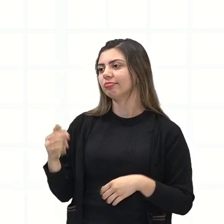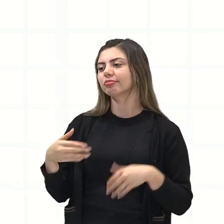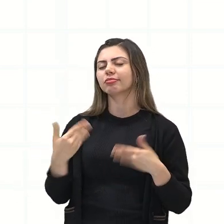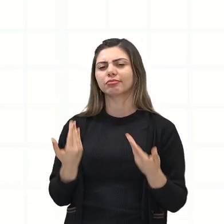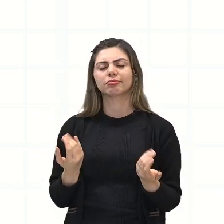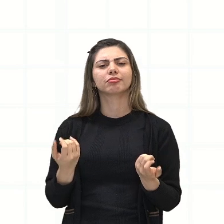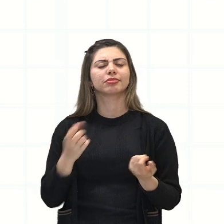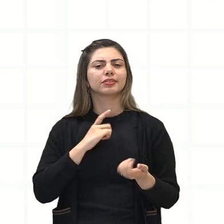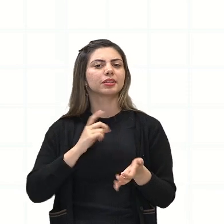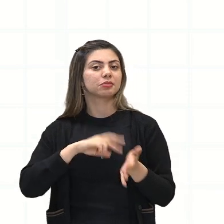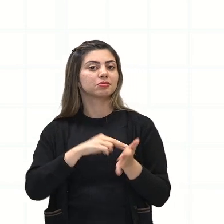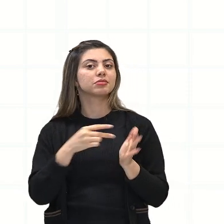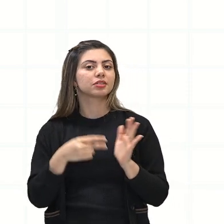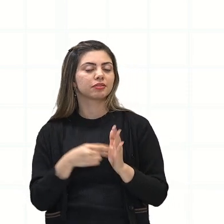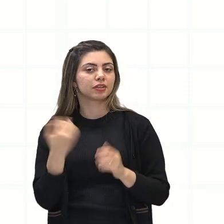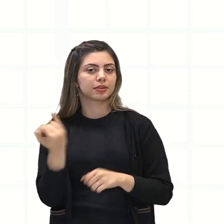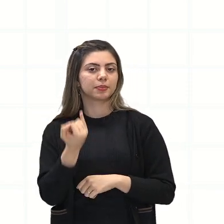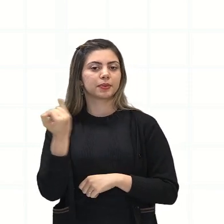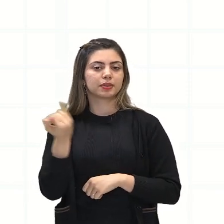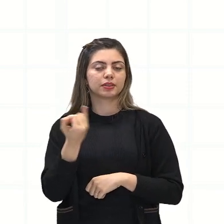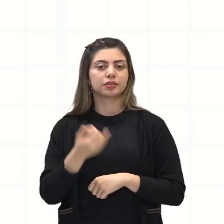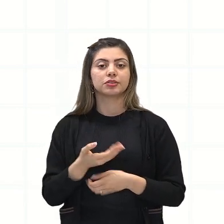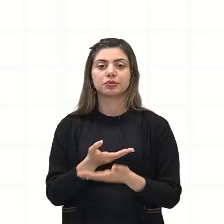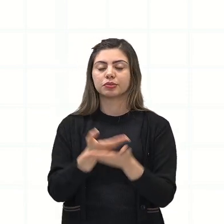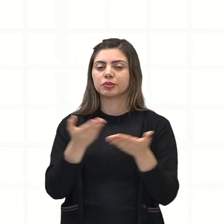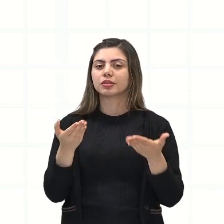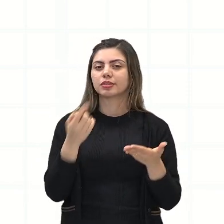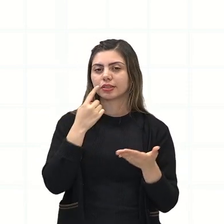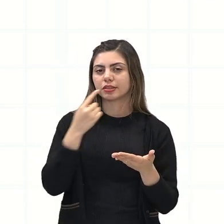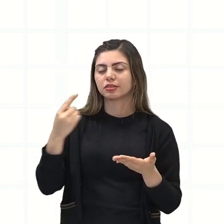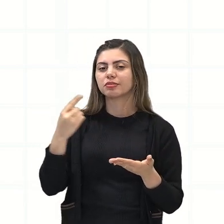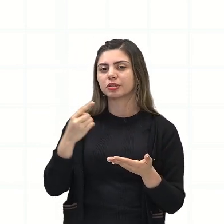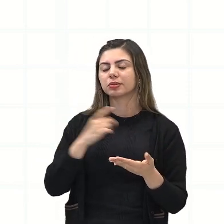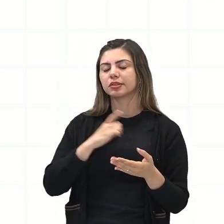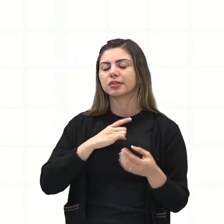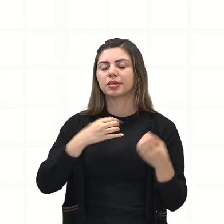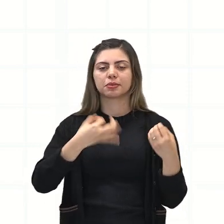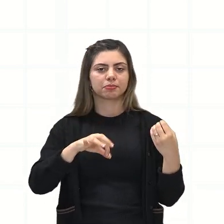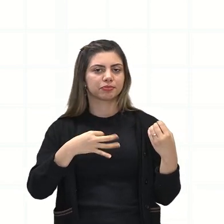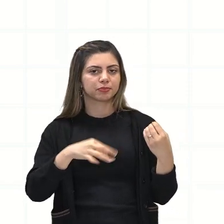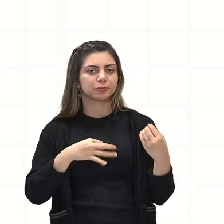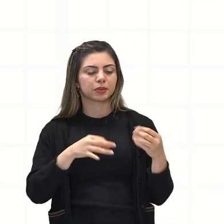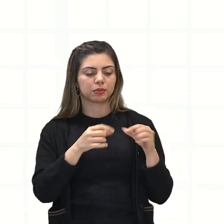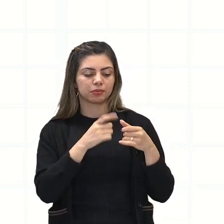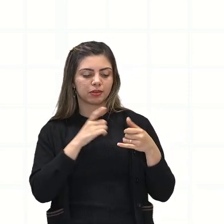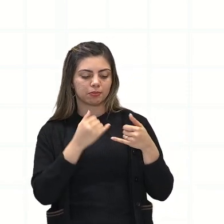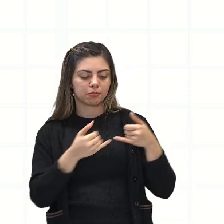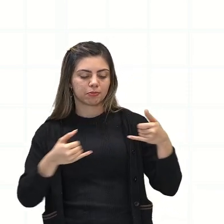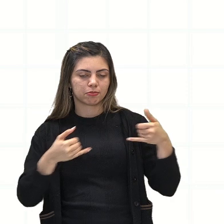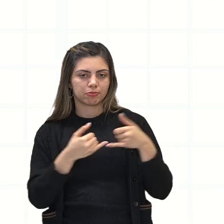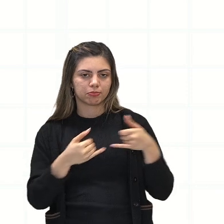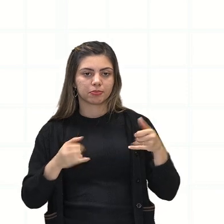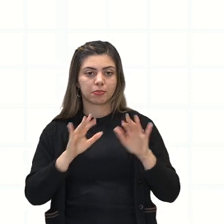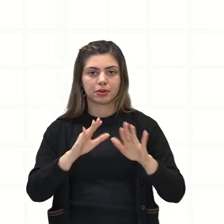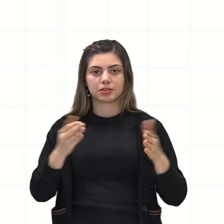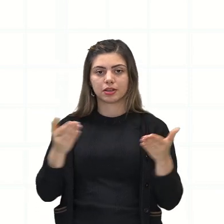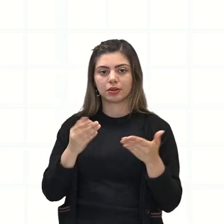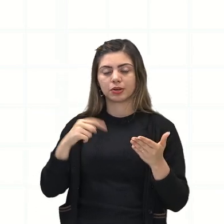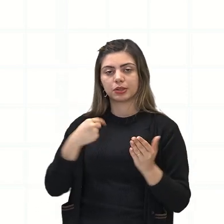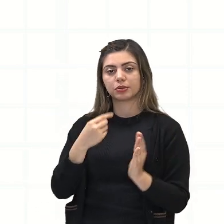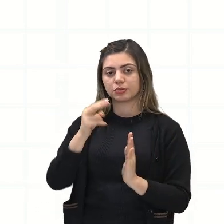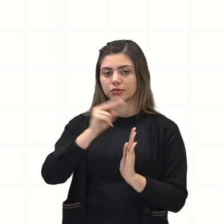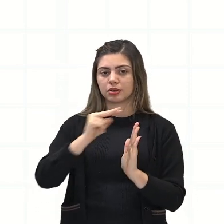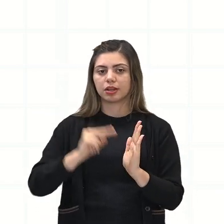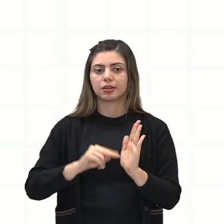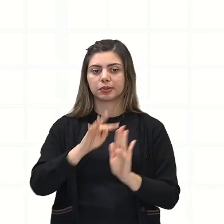dimensão ainda maior. Vocês ouviram o som do violão. Agora leiam comigo. Violões que